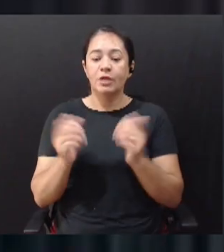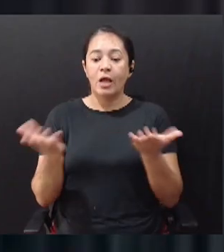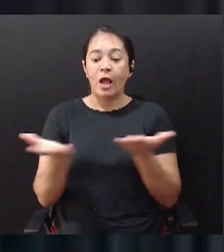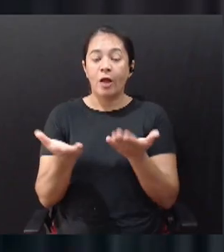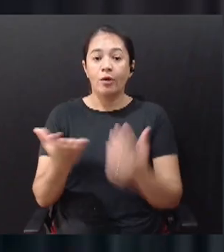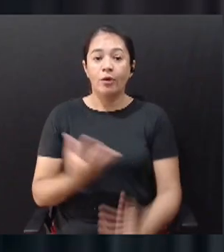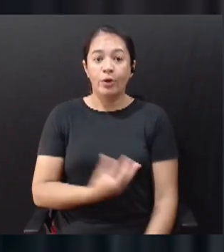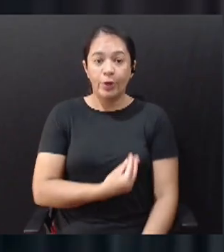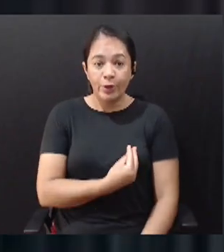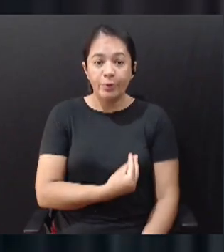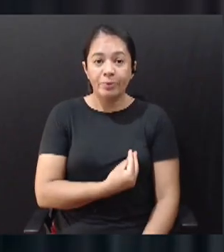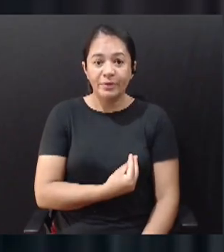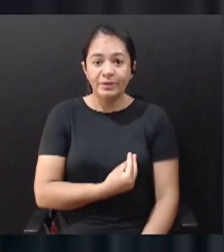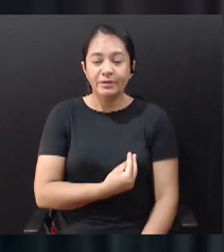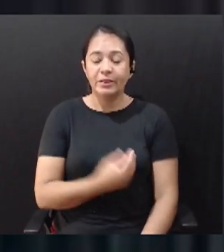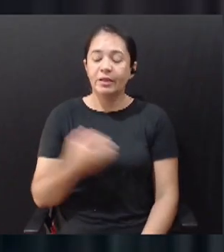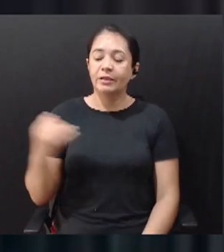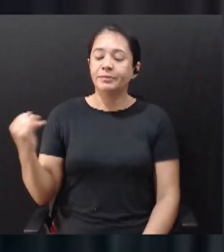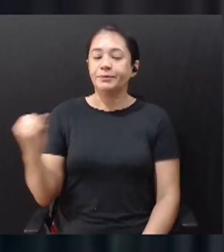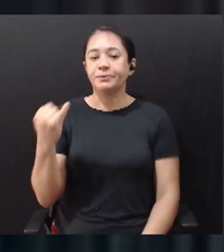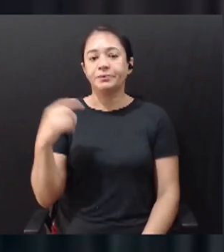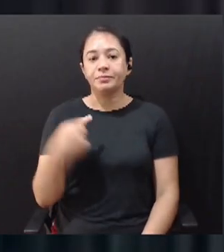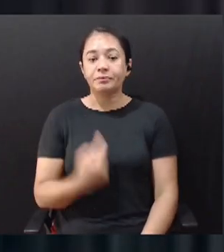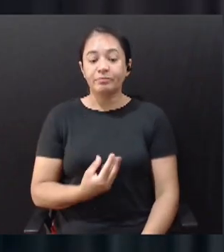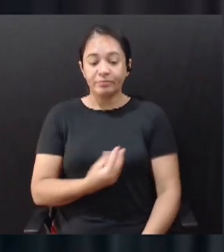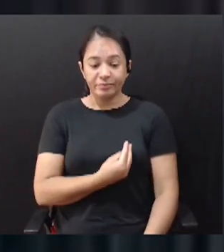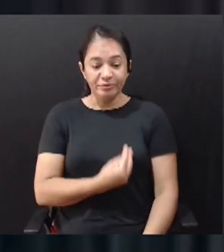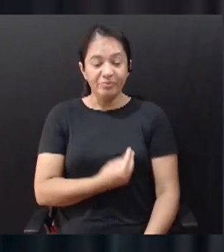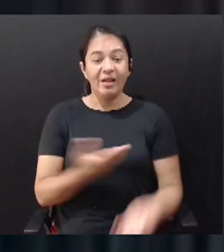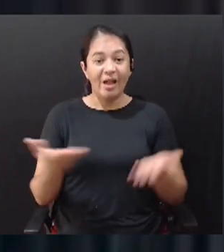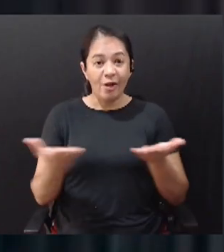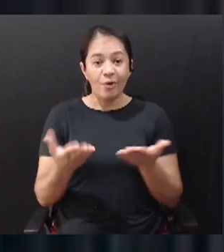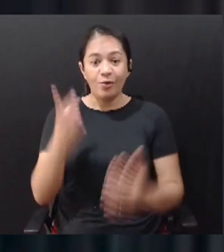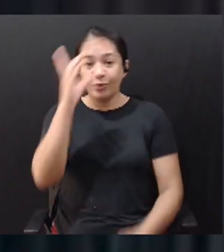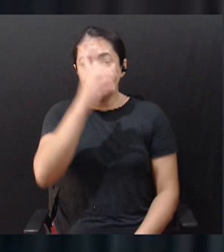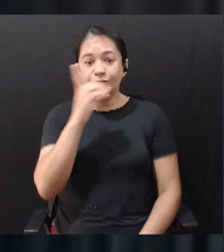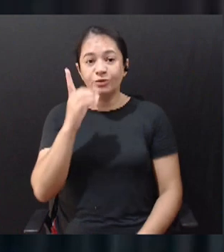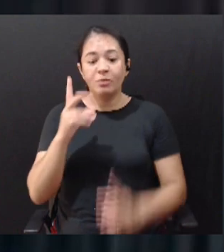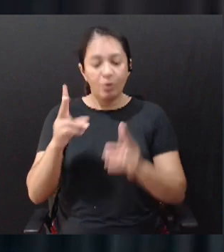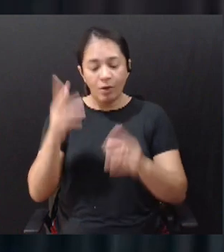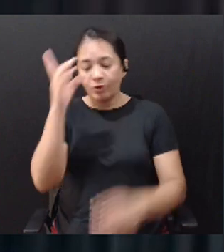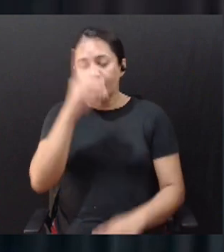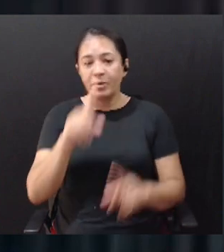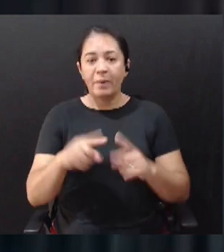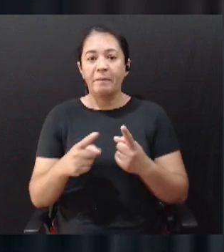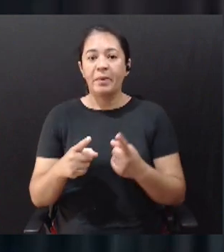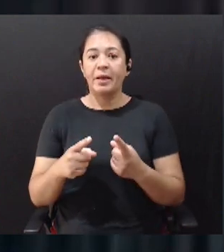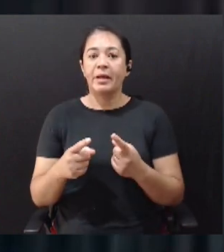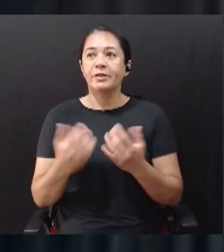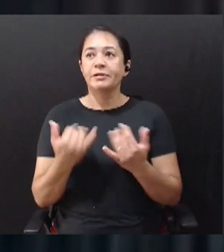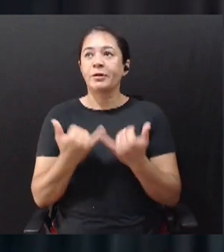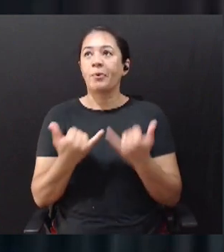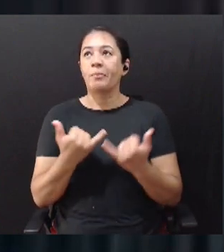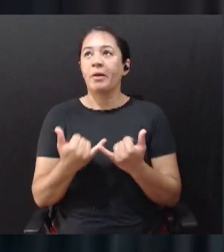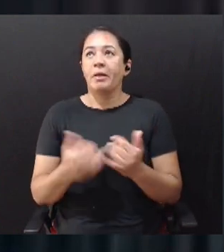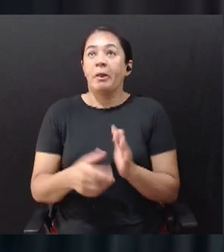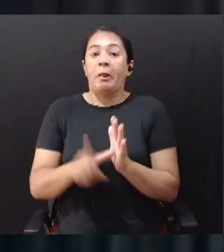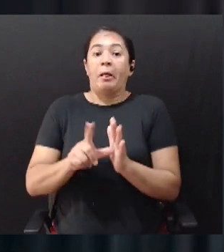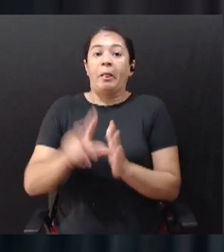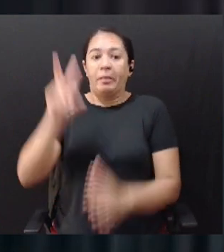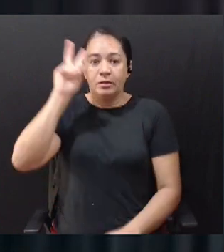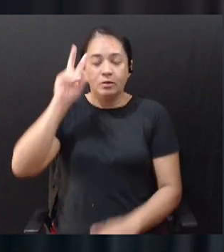a importância da gente viver ali o domingo como domingo e não como uma pré-segunda-feira, já adiantando, né, o